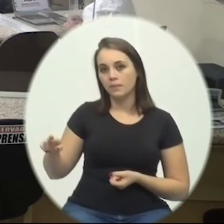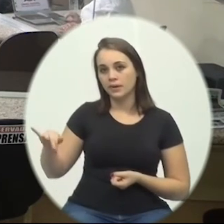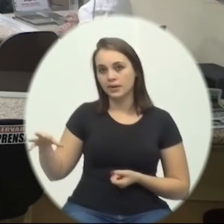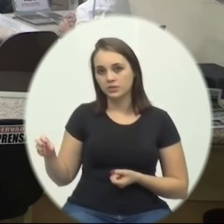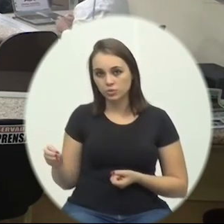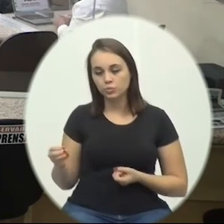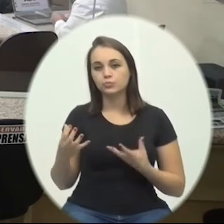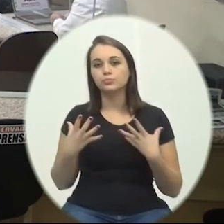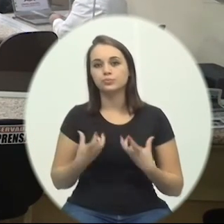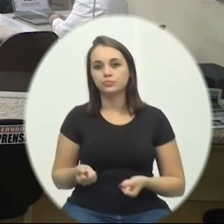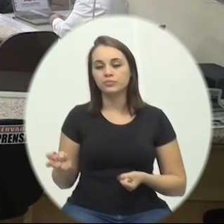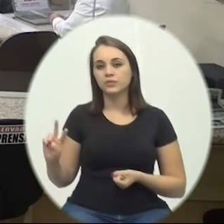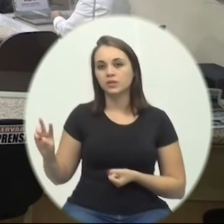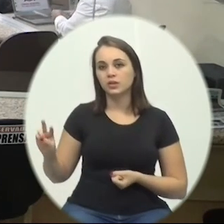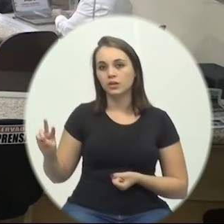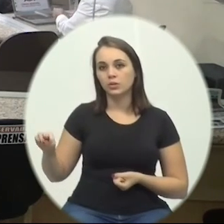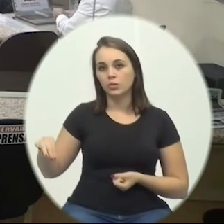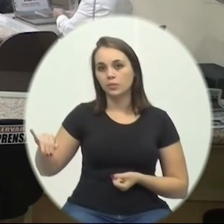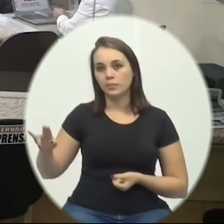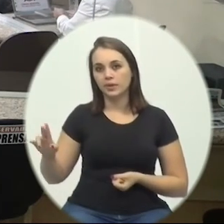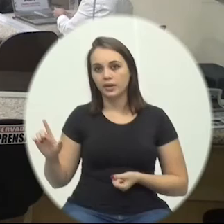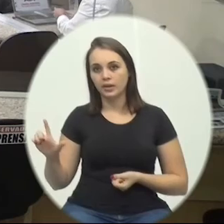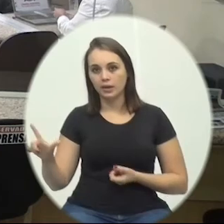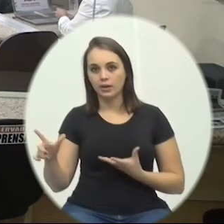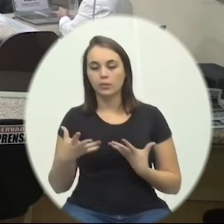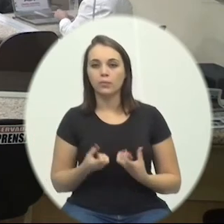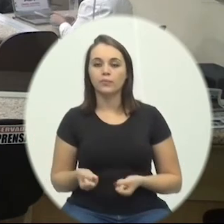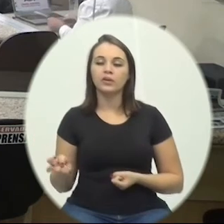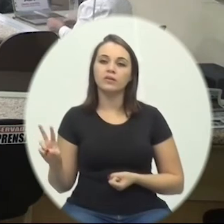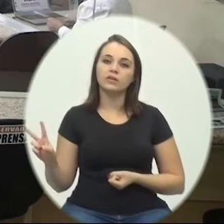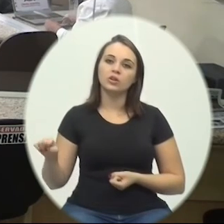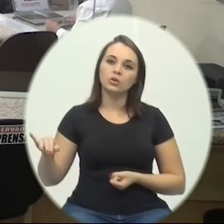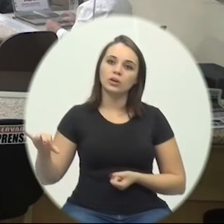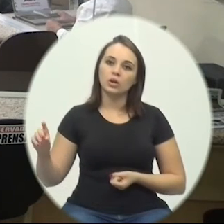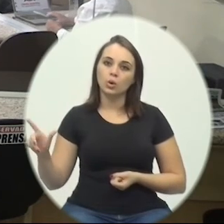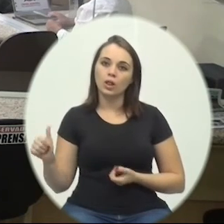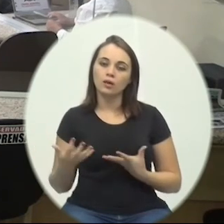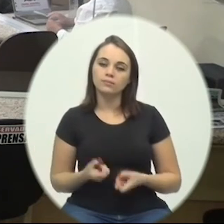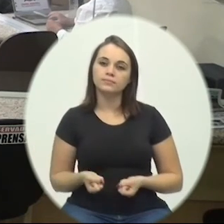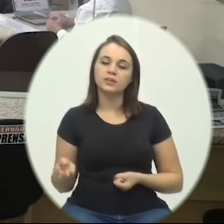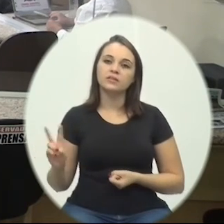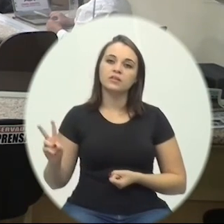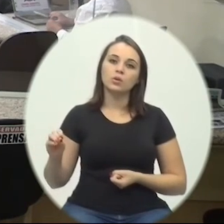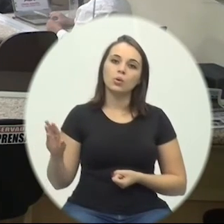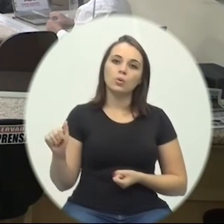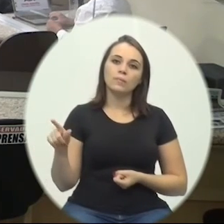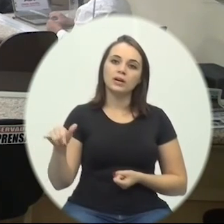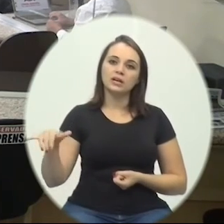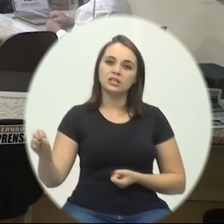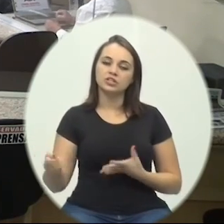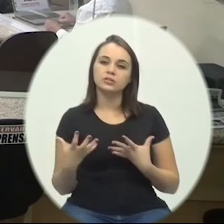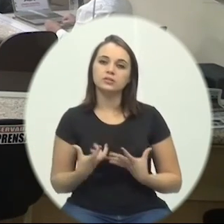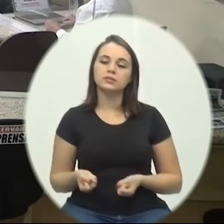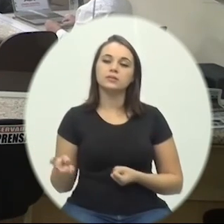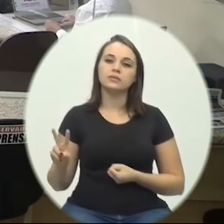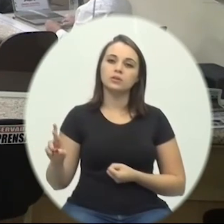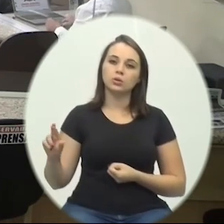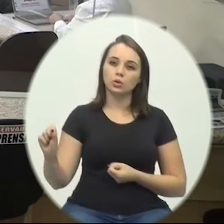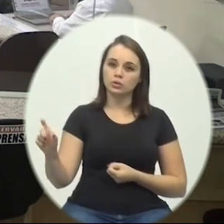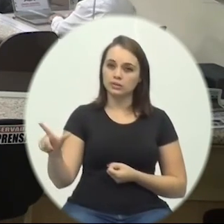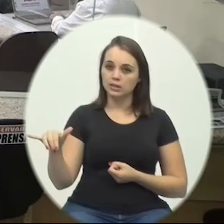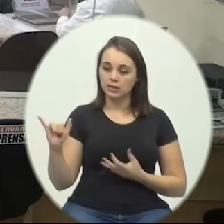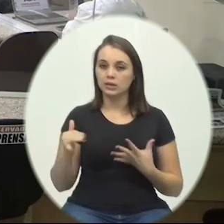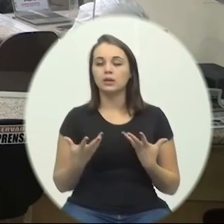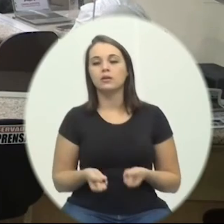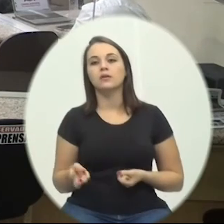Daroz. A favor, vereador Miguel Perini. A favor, vereador Nicola. A favor, vereador Badias. A favor, vereador Roseli.